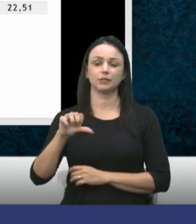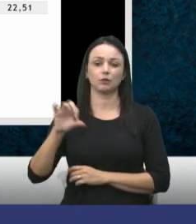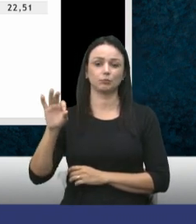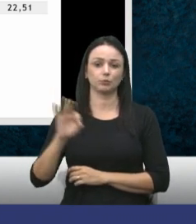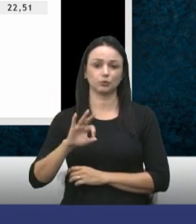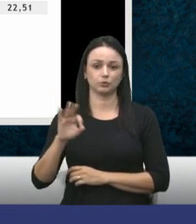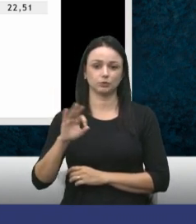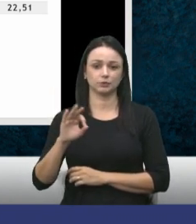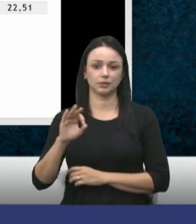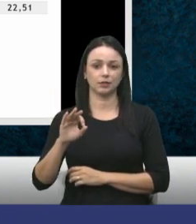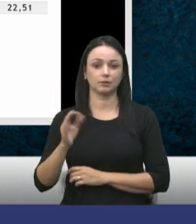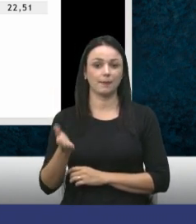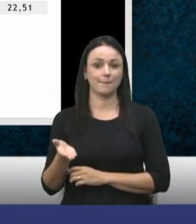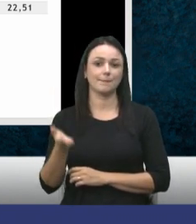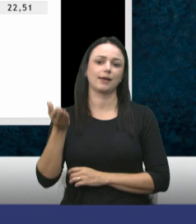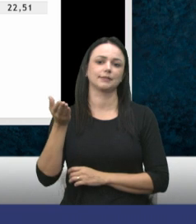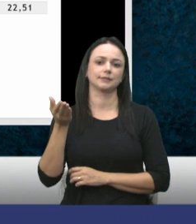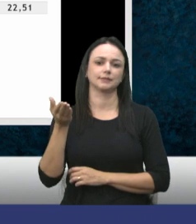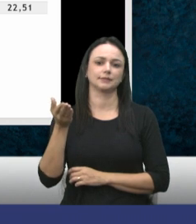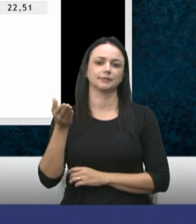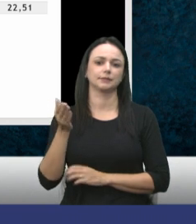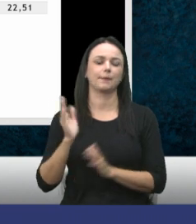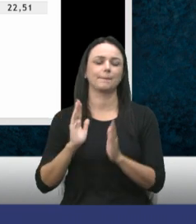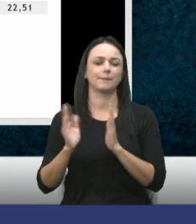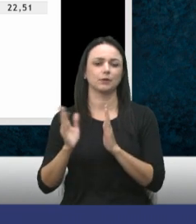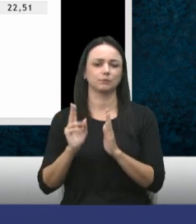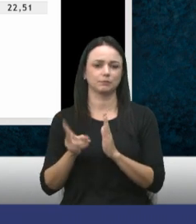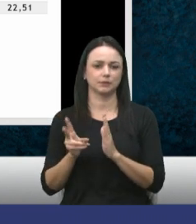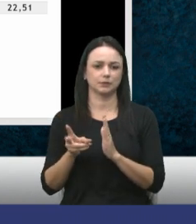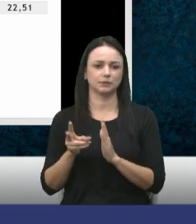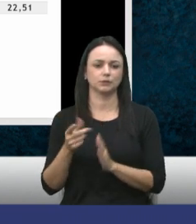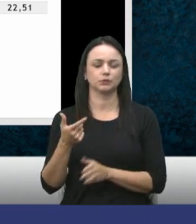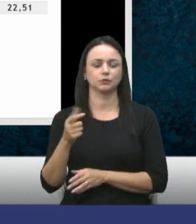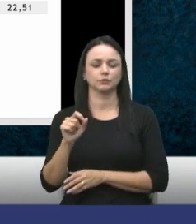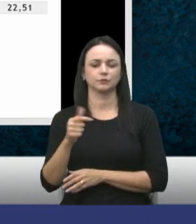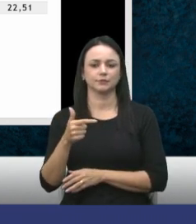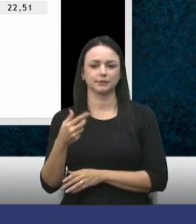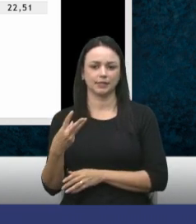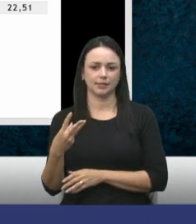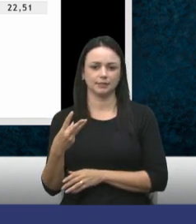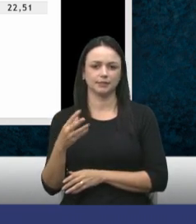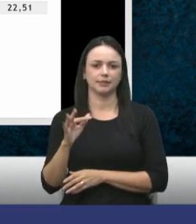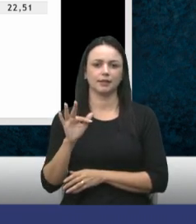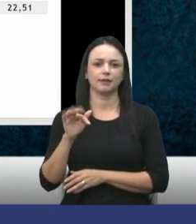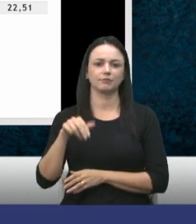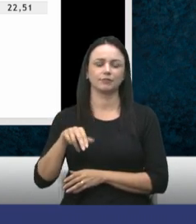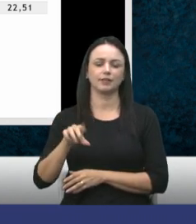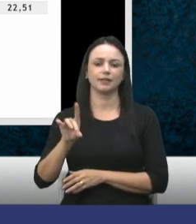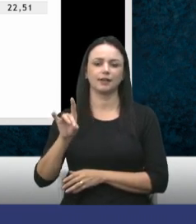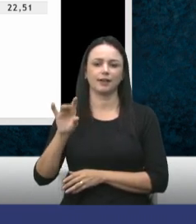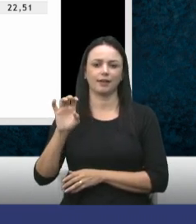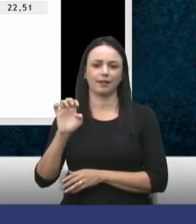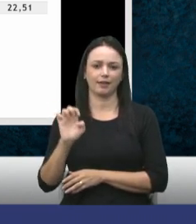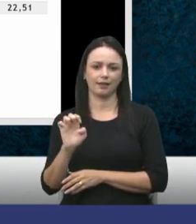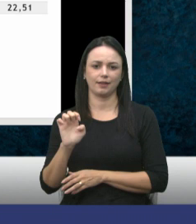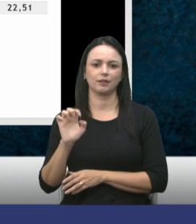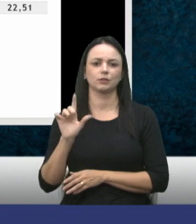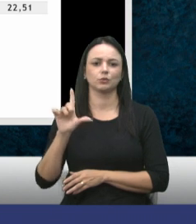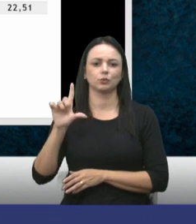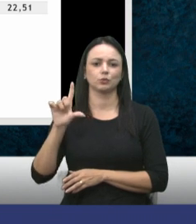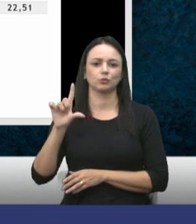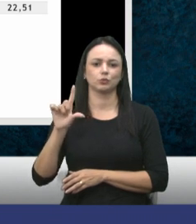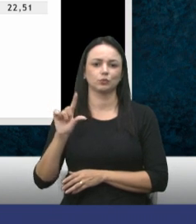19,79% maior em relação ao mesmo período de 2023. E FNDE, uma redução de